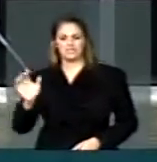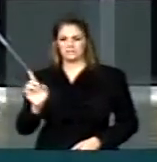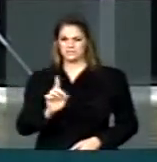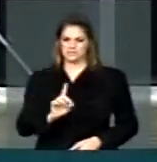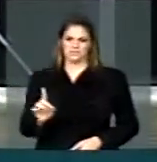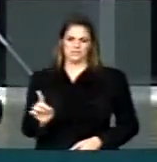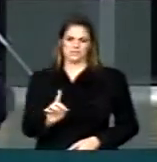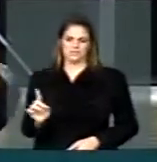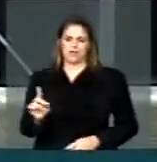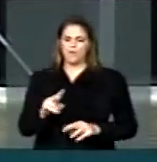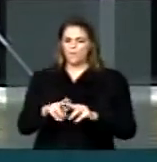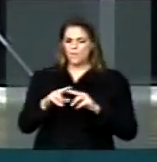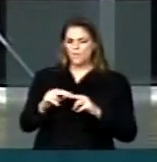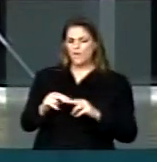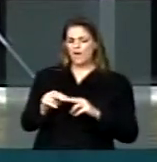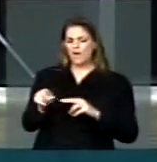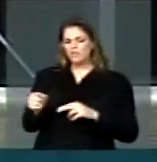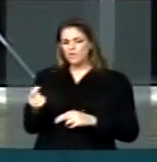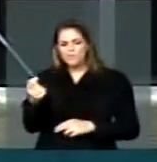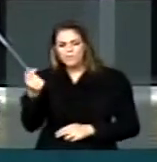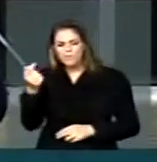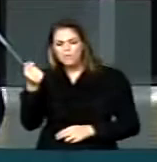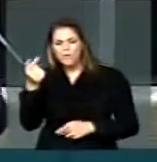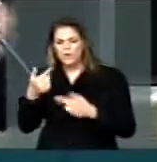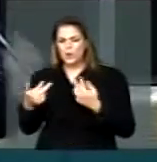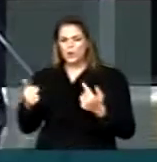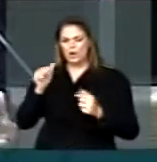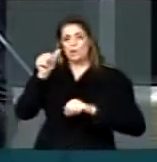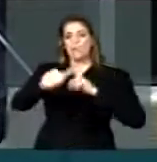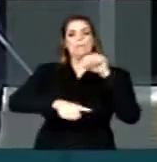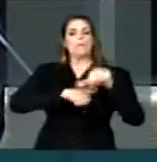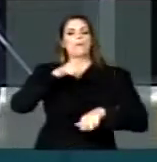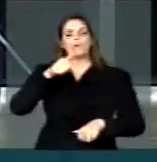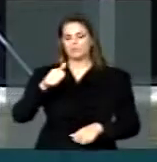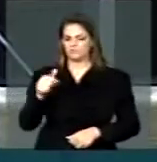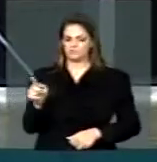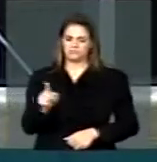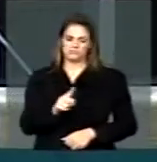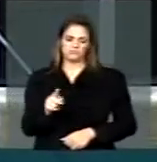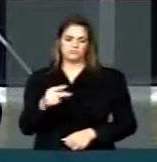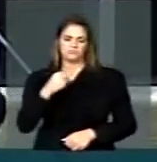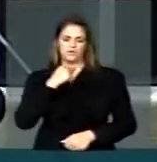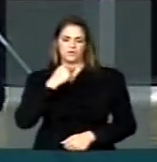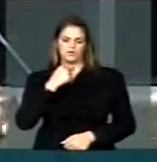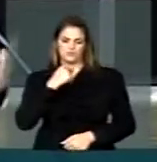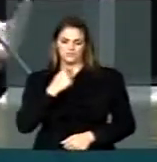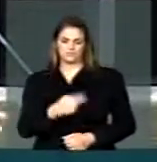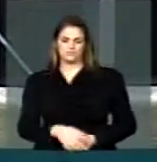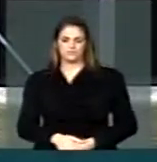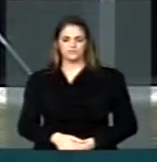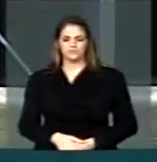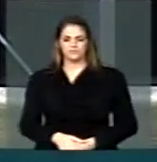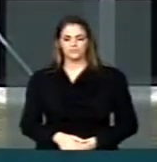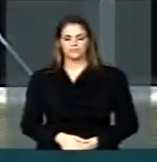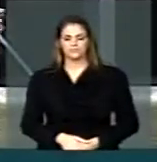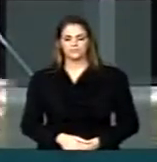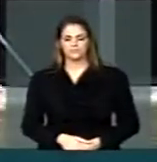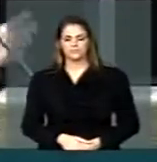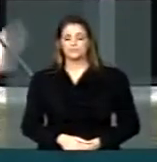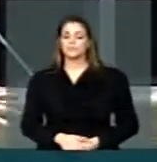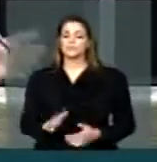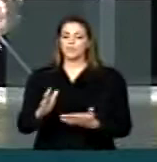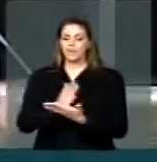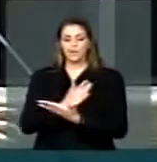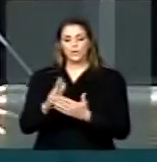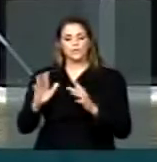circunstâncias pontuais, a circunstâncias imediatas e mesmo a circunstâncias dramáticas, como são as circunstâncias de